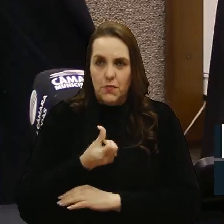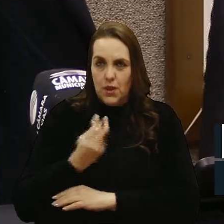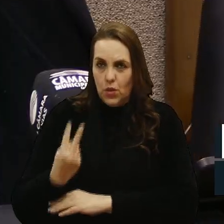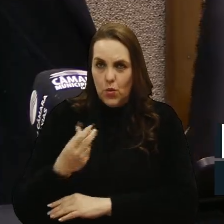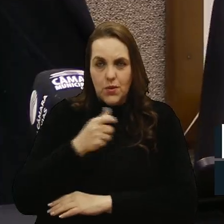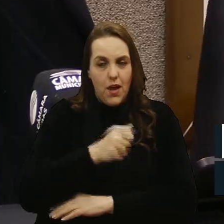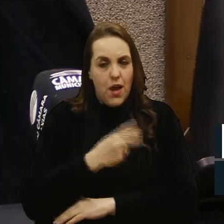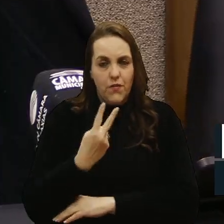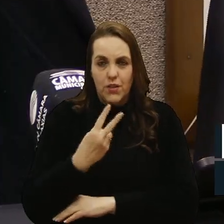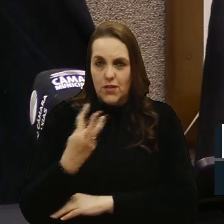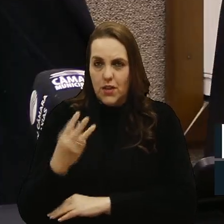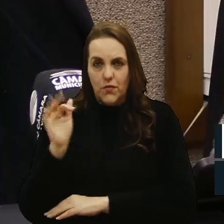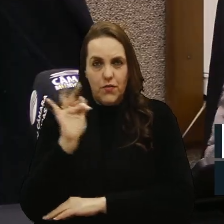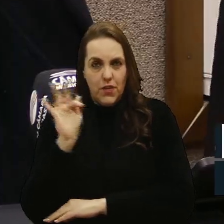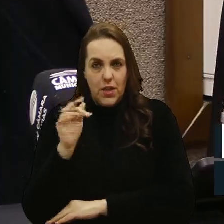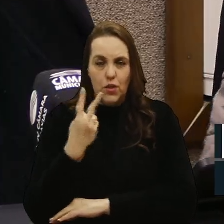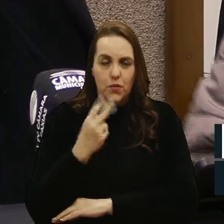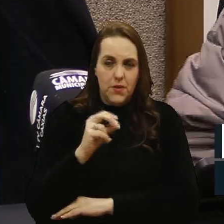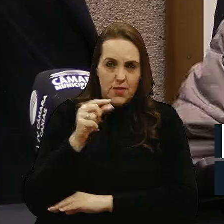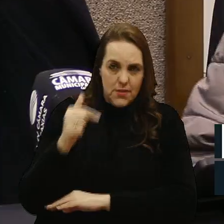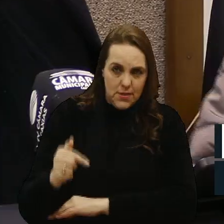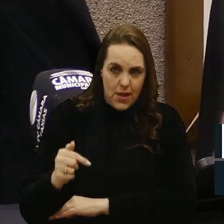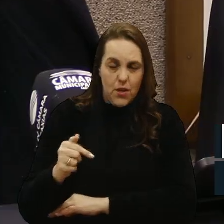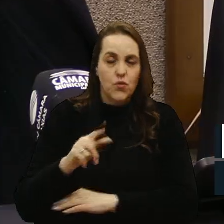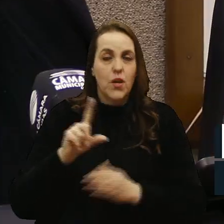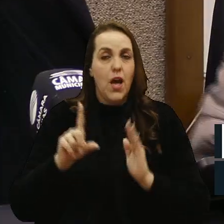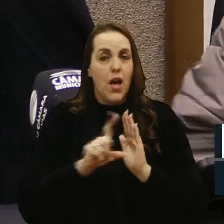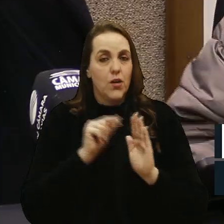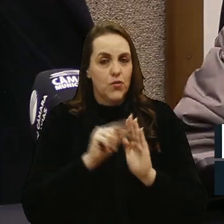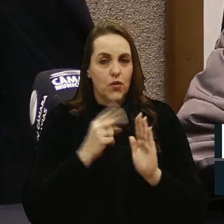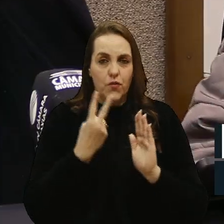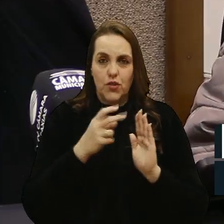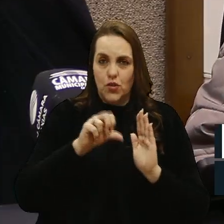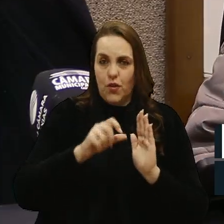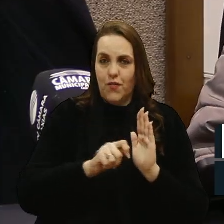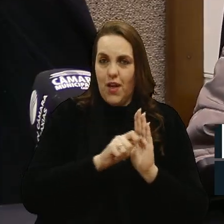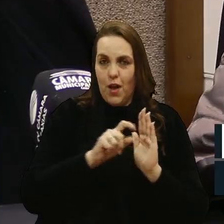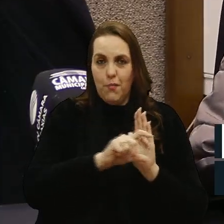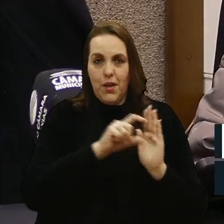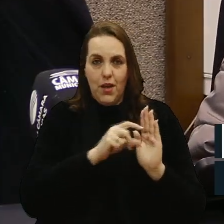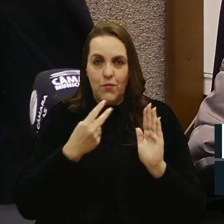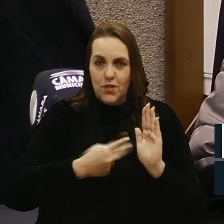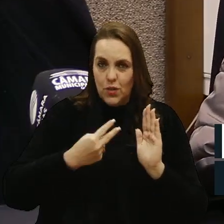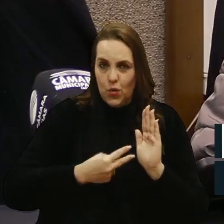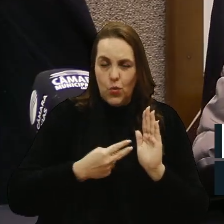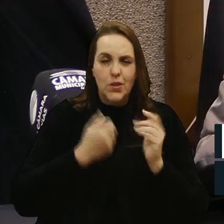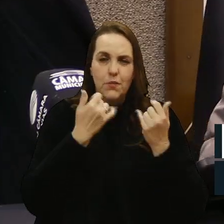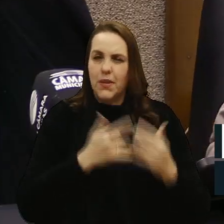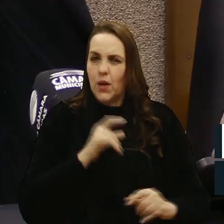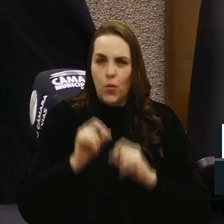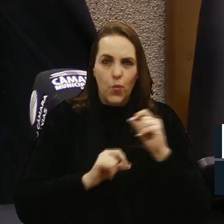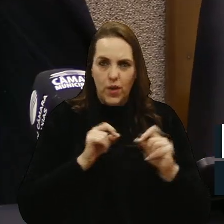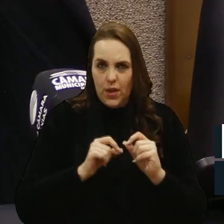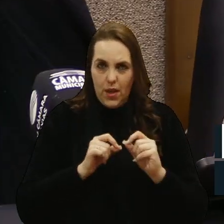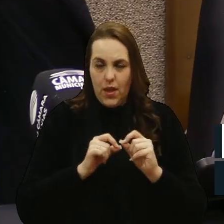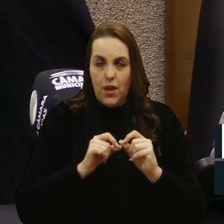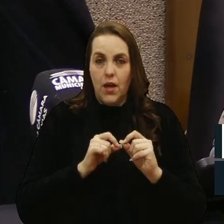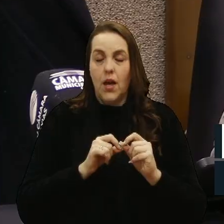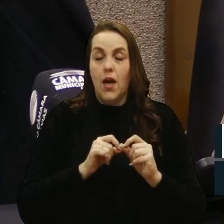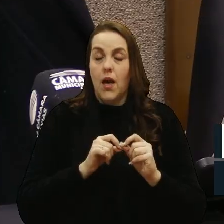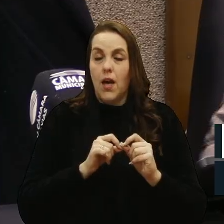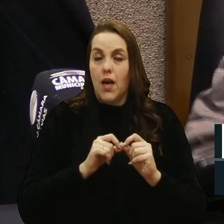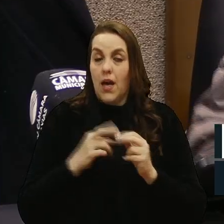de 23 de fevereiro de 2017, em seu artigo 29-A, parágrafo 2º, aduz que caberá ao autor da